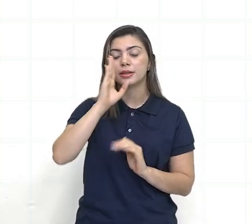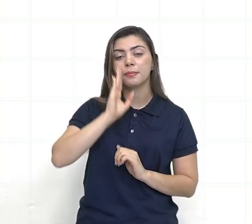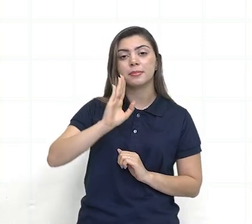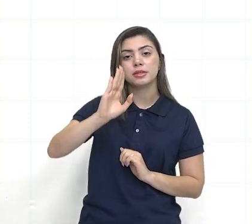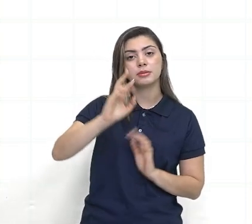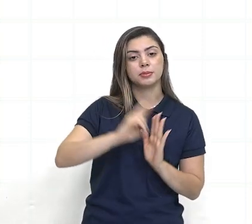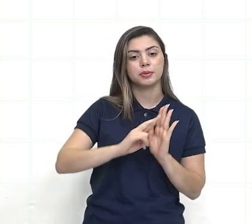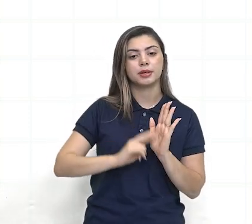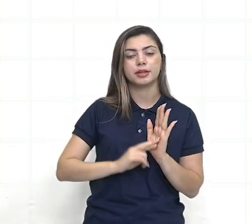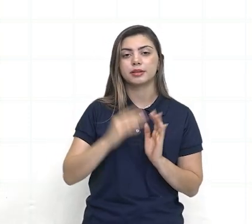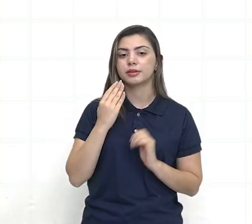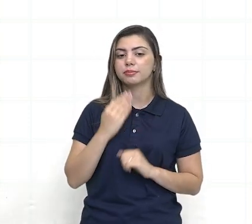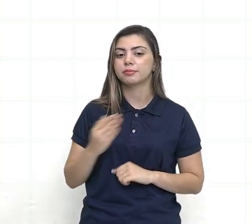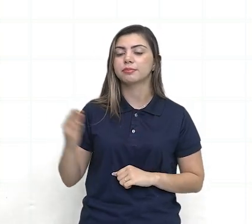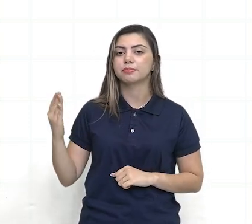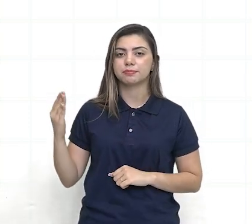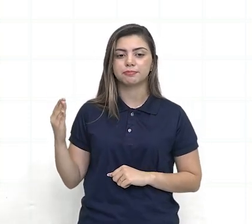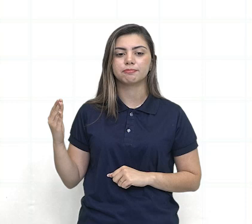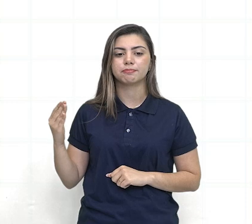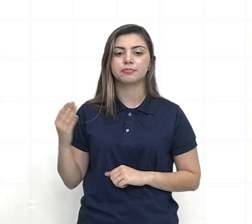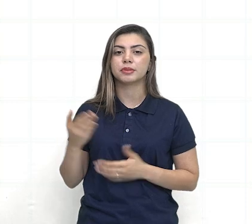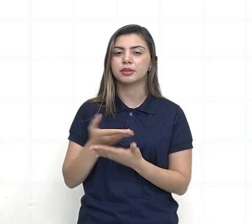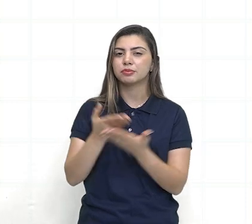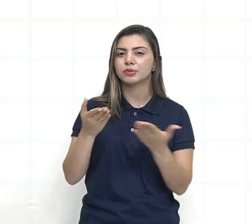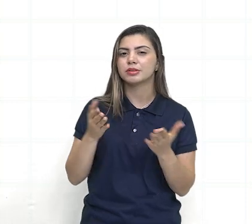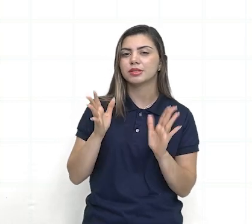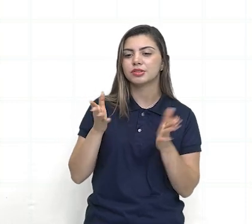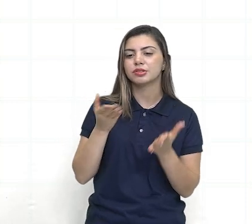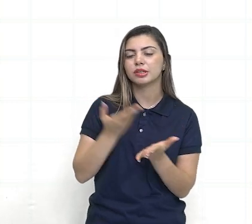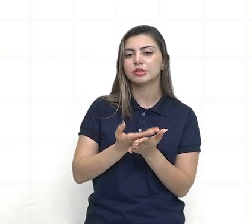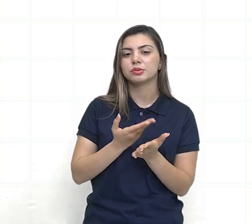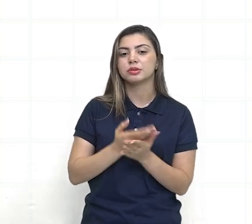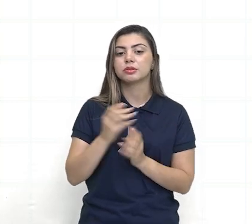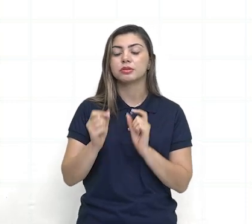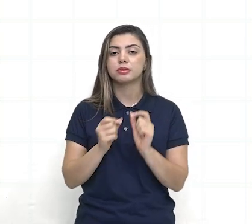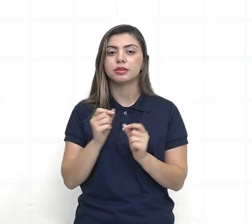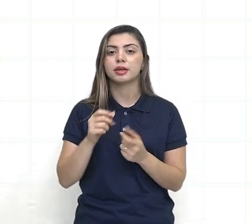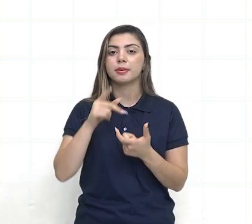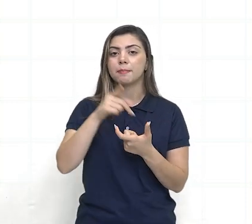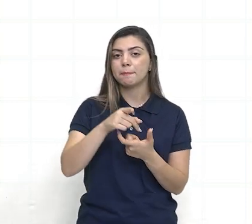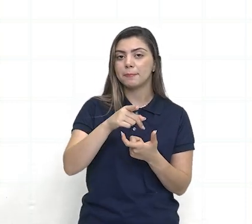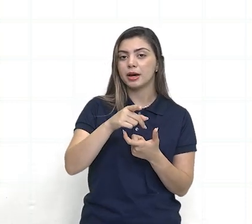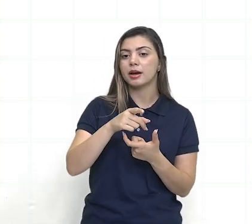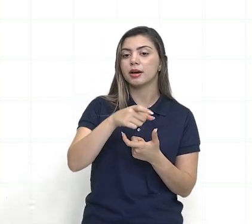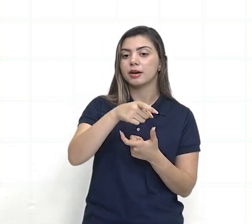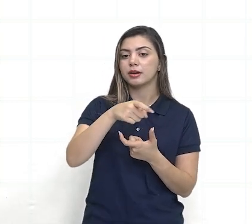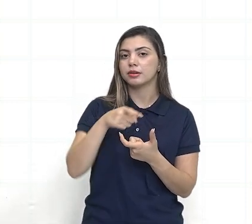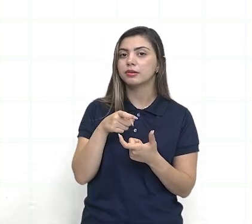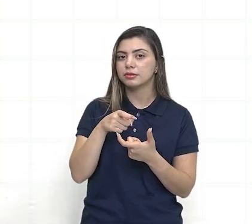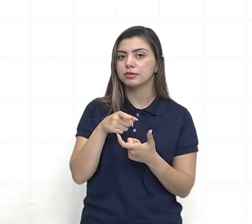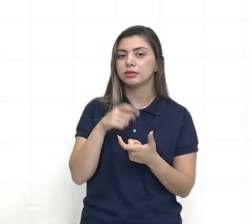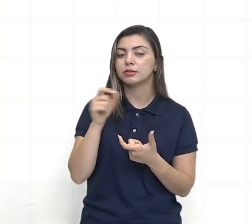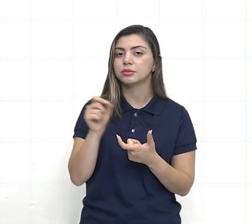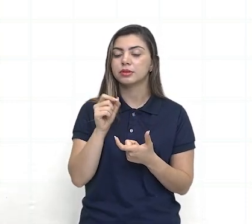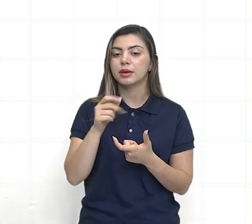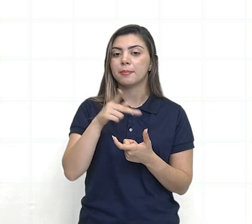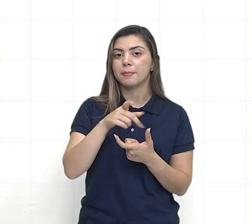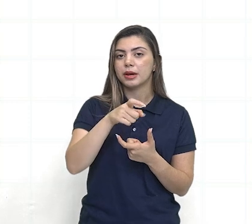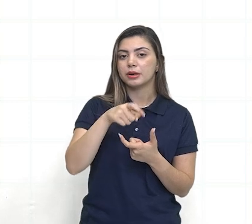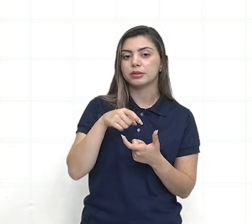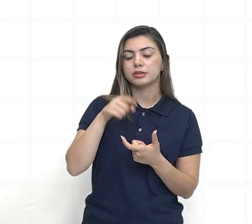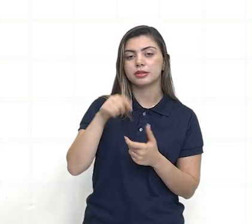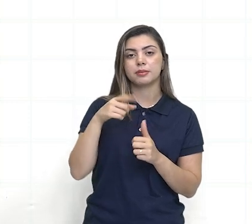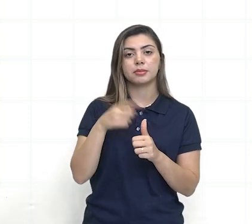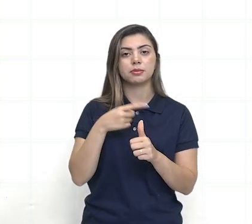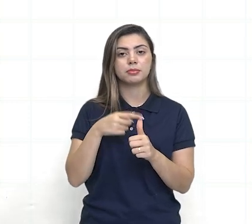as principais. Observe, você já sabe que as paroxítonas, isso aqui é importante, é o passo número